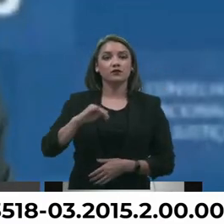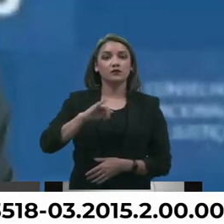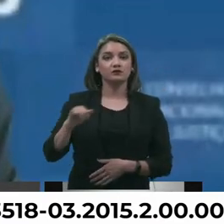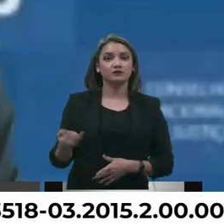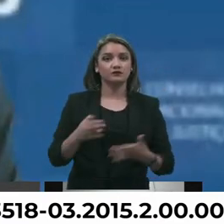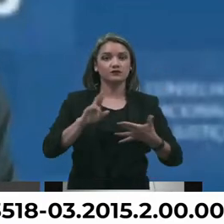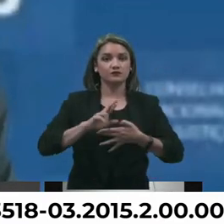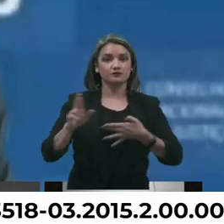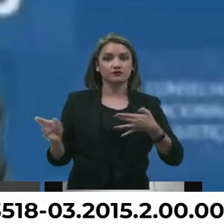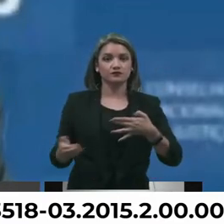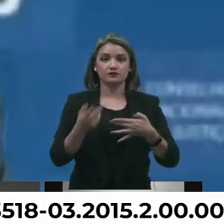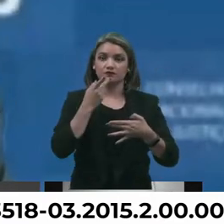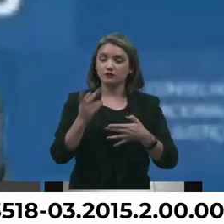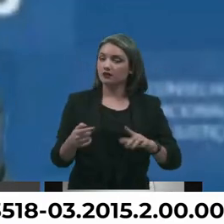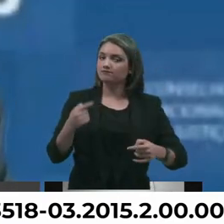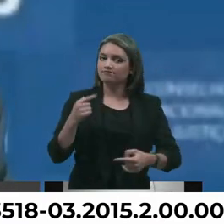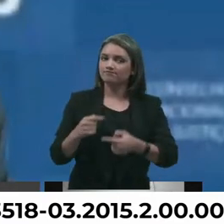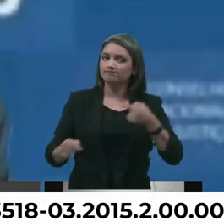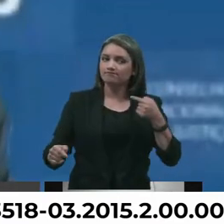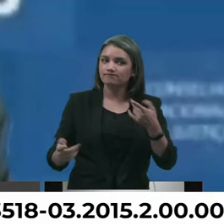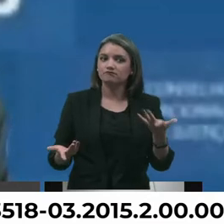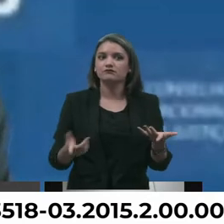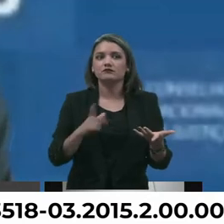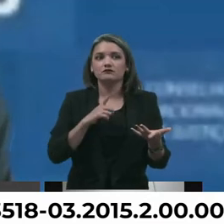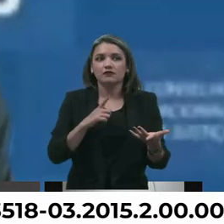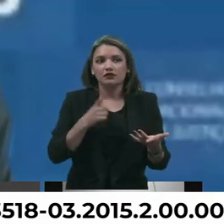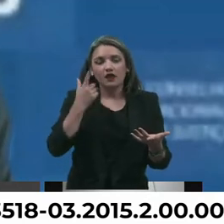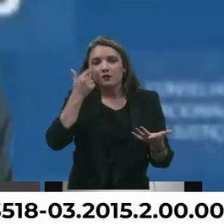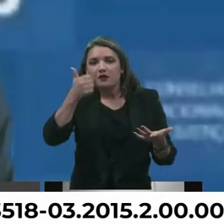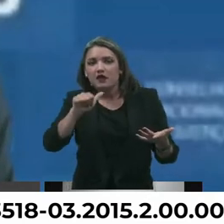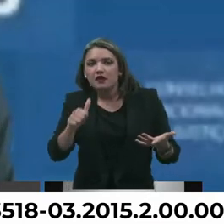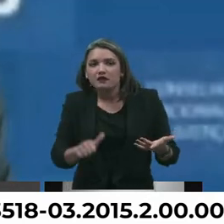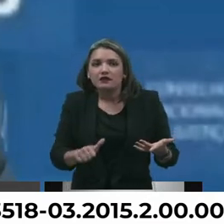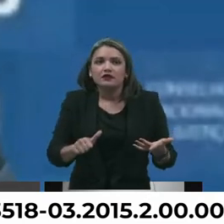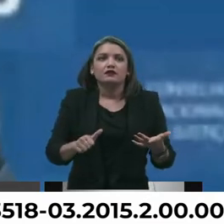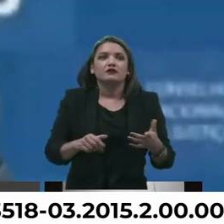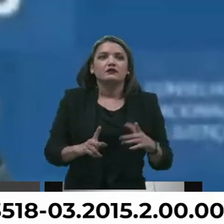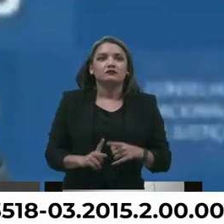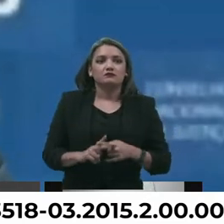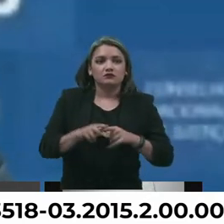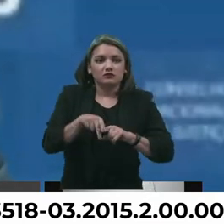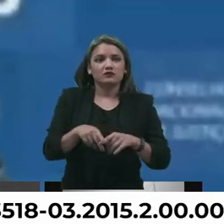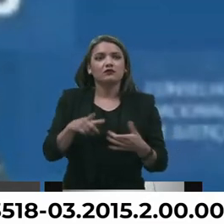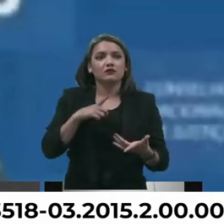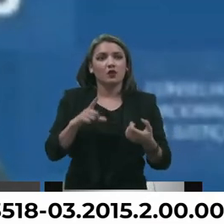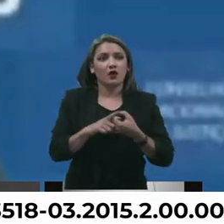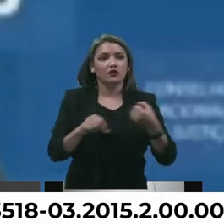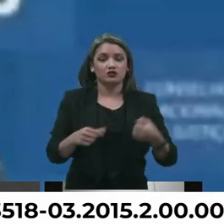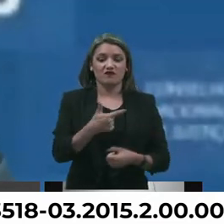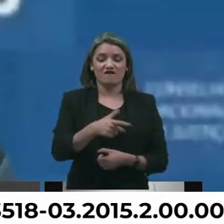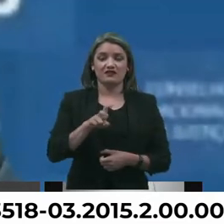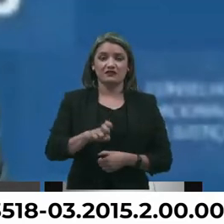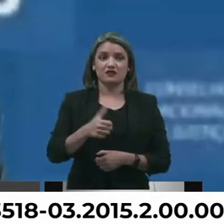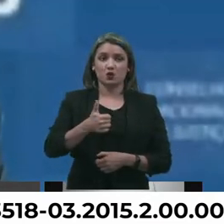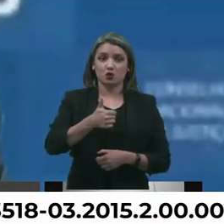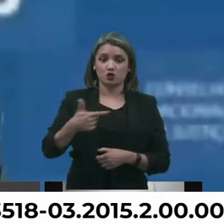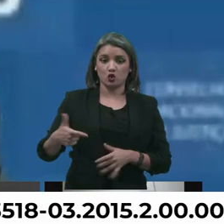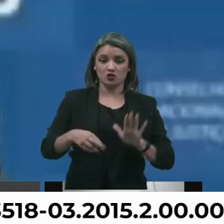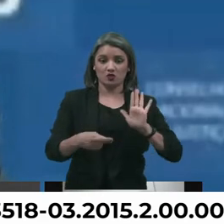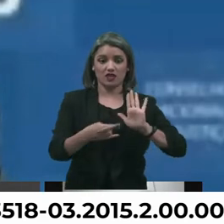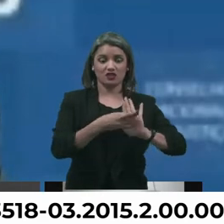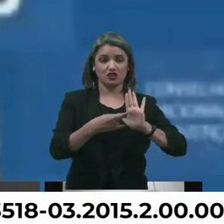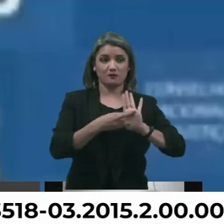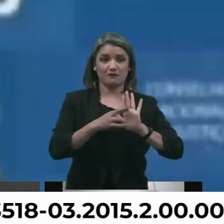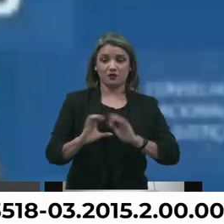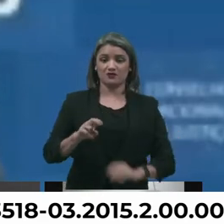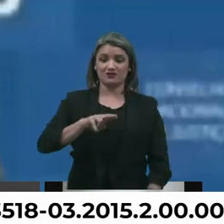de que não seria cabível o julgamento da presente revisão disciplinar pela via monocrática, entendo que o artigo 25.12 do Regimento Interno do CNJ confere a